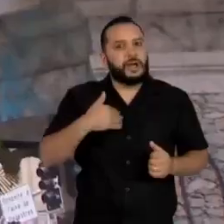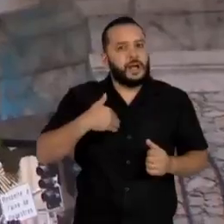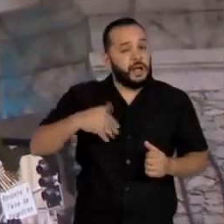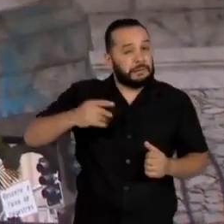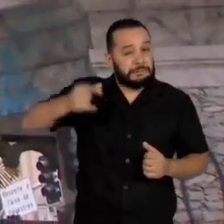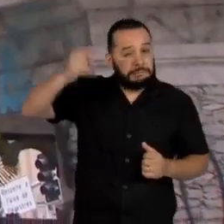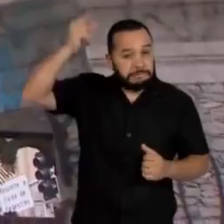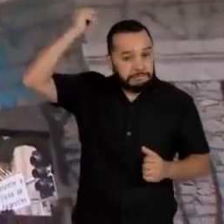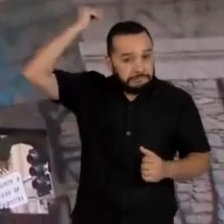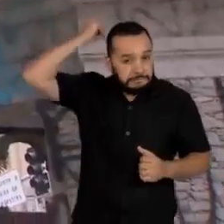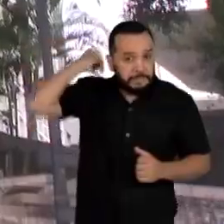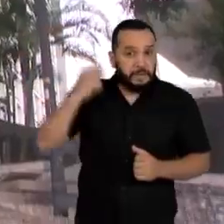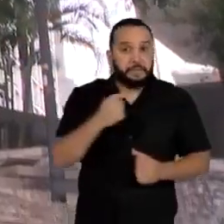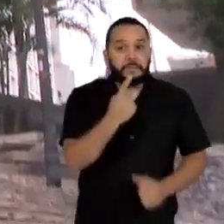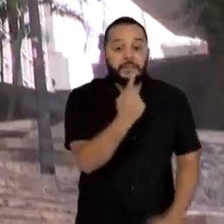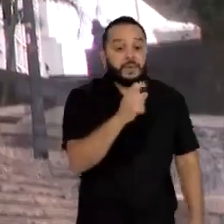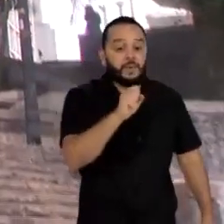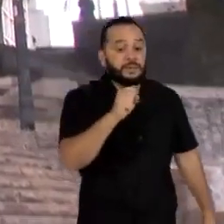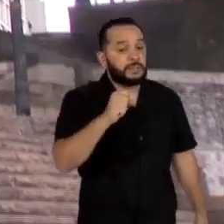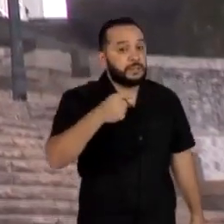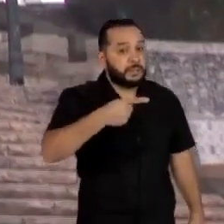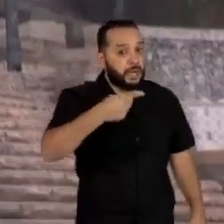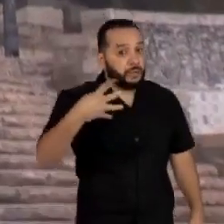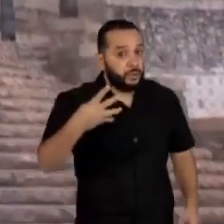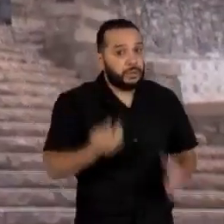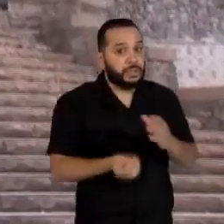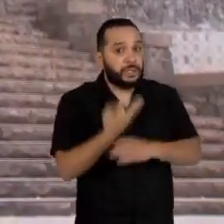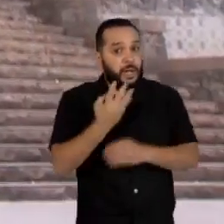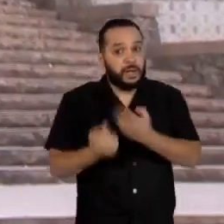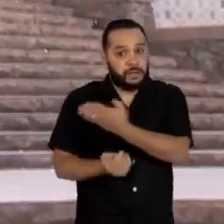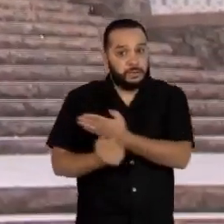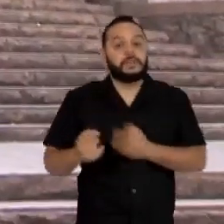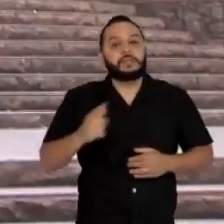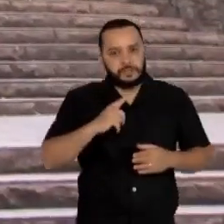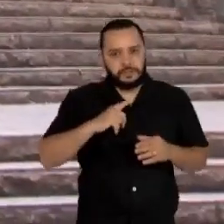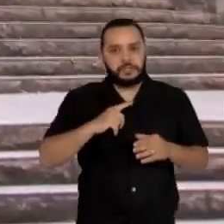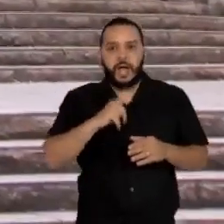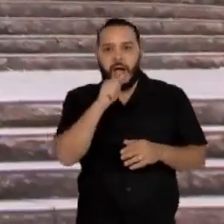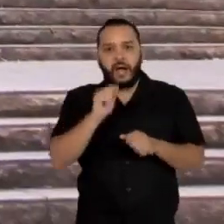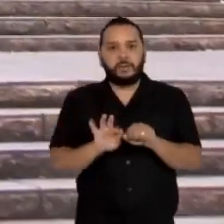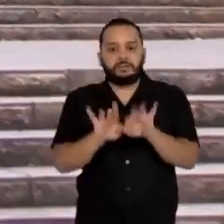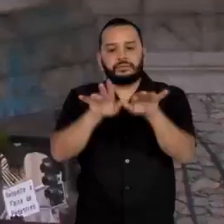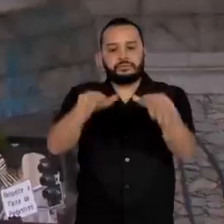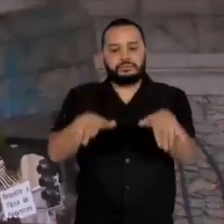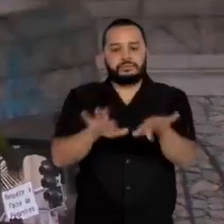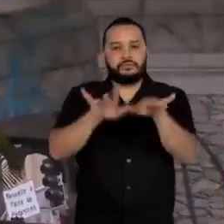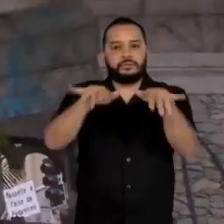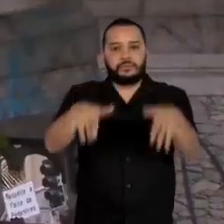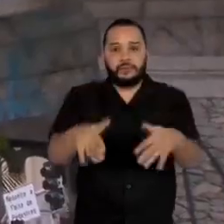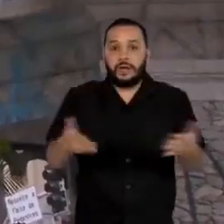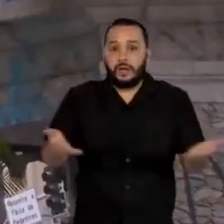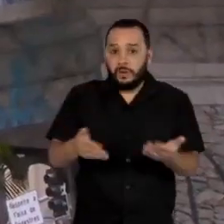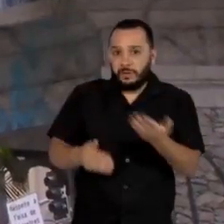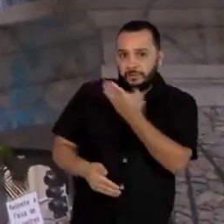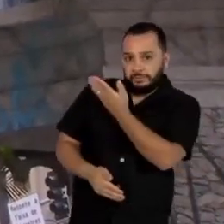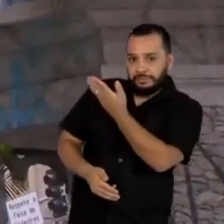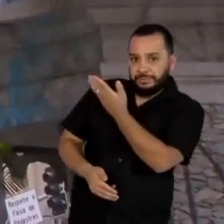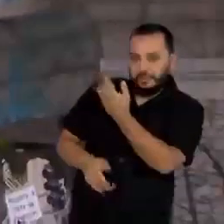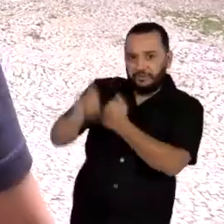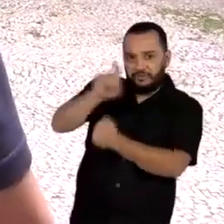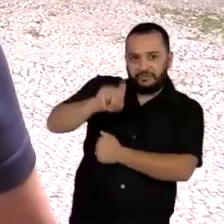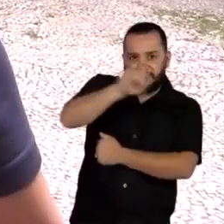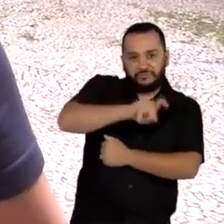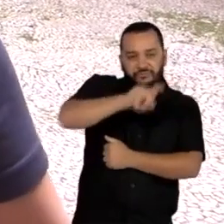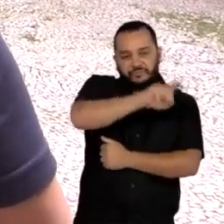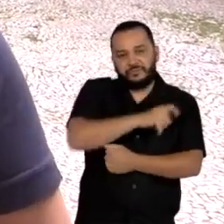de 1814. O chafariz, que existia aqui até o século XVIII, é lembrado no painel de azulejos pichado.